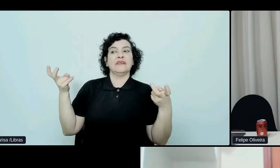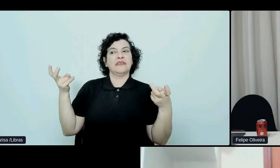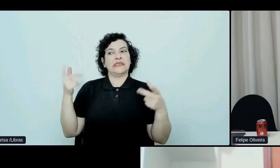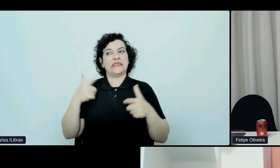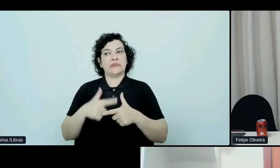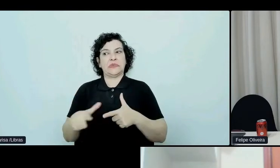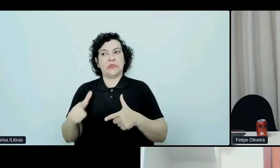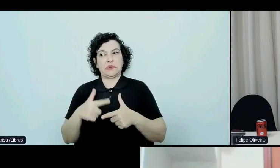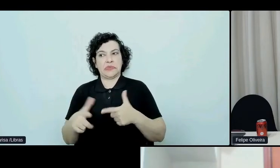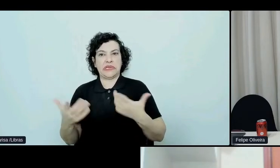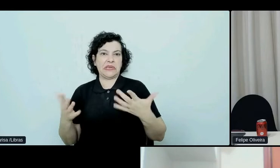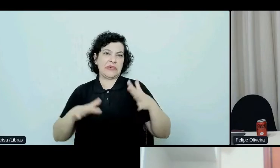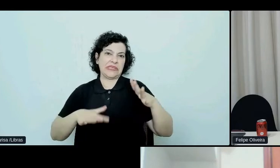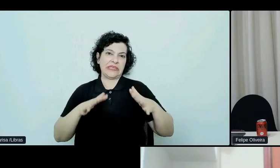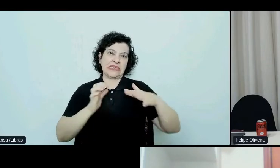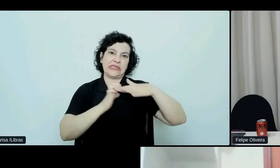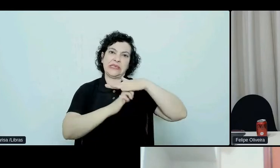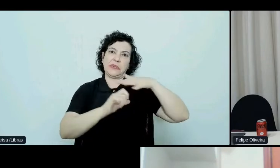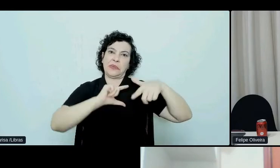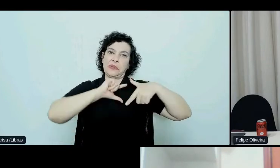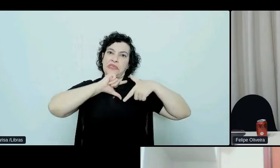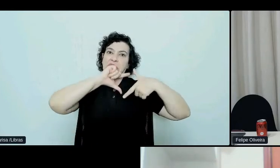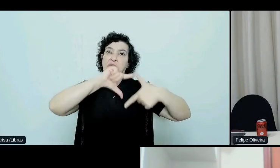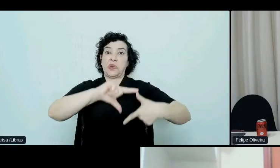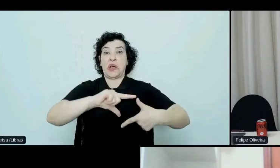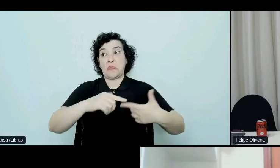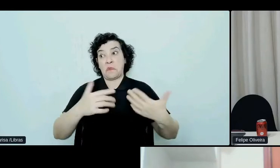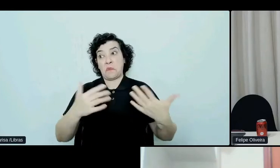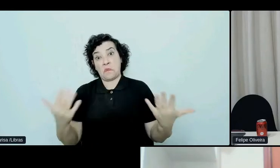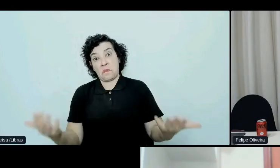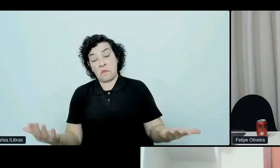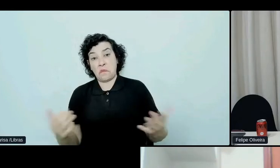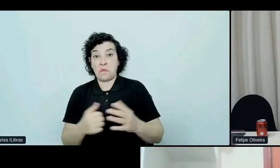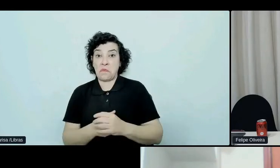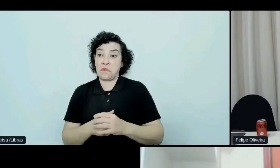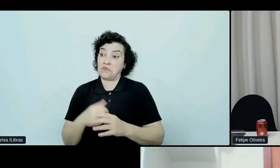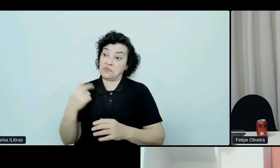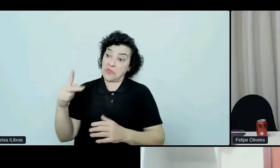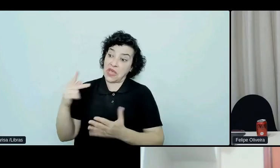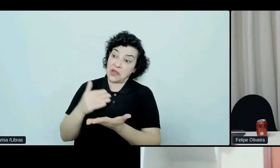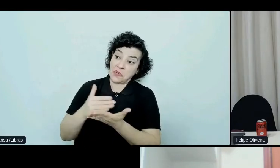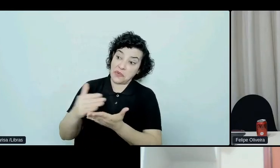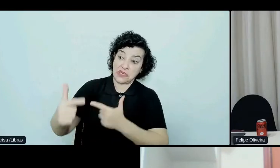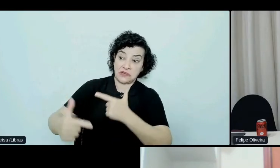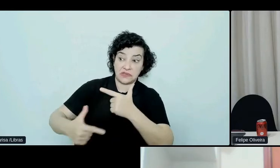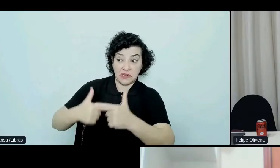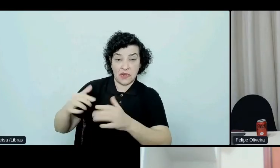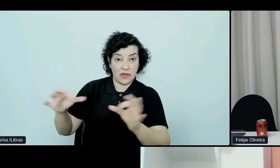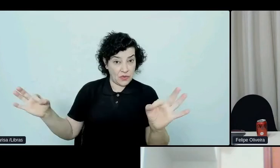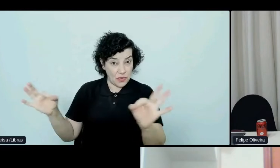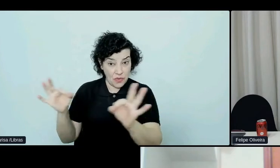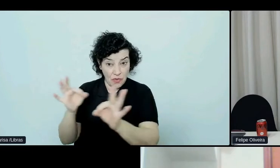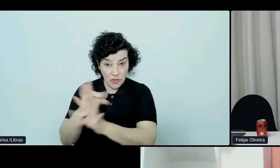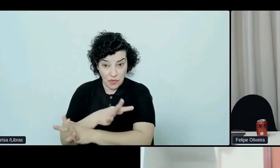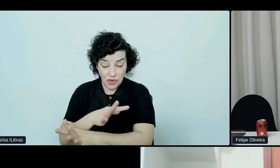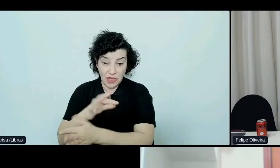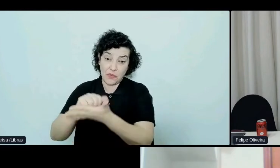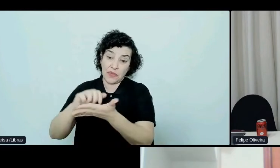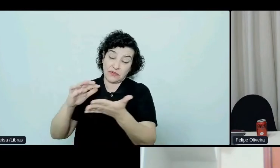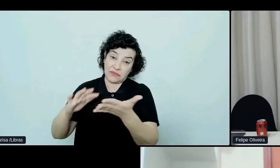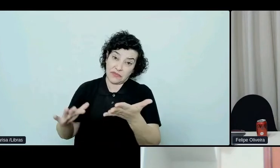E existe um desafio aí, porque se um autista com TDAH tem qualquer uma dessas dificuldades, já é um problema, ou poderia